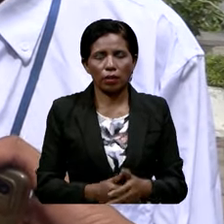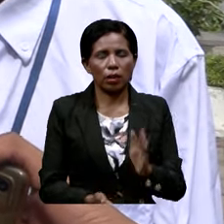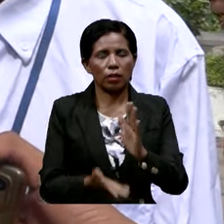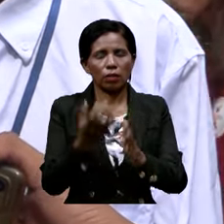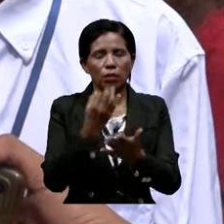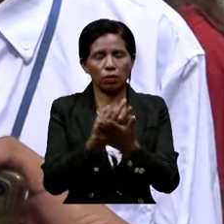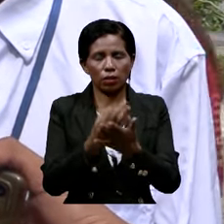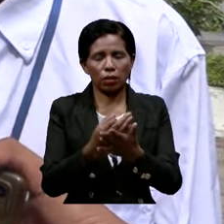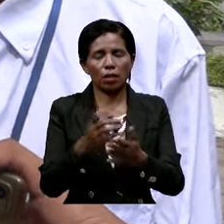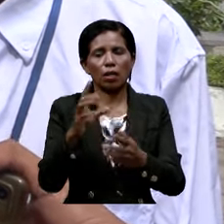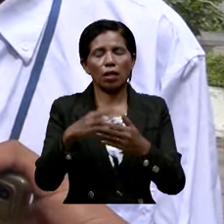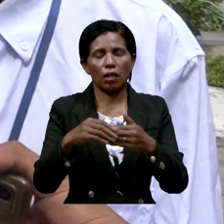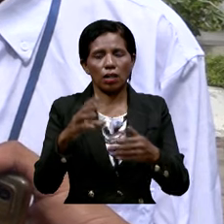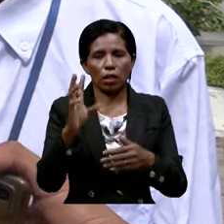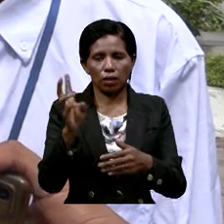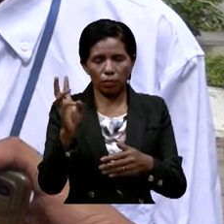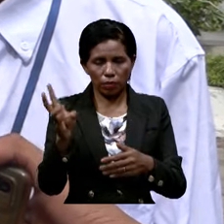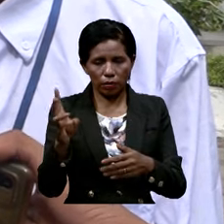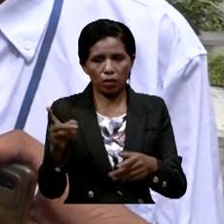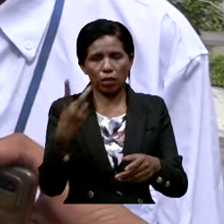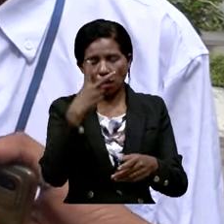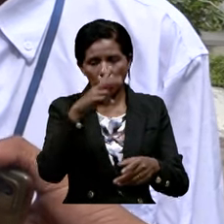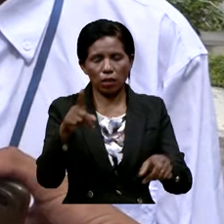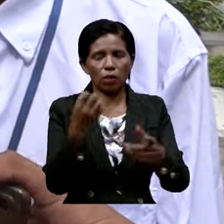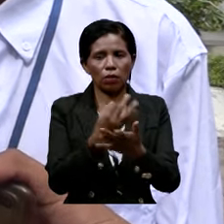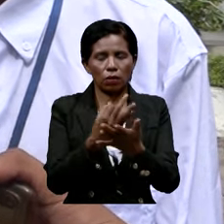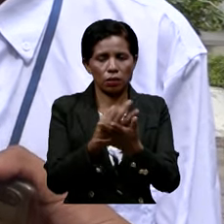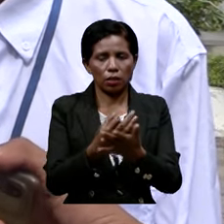na bayan $60 seita compara subsidio sira nebe mak